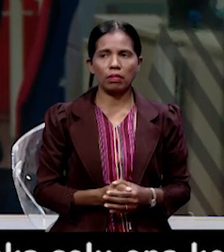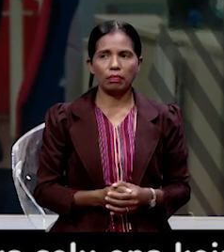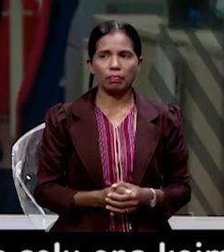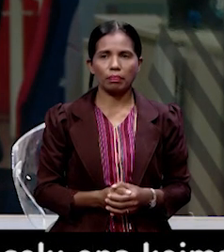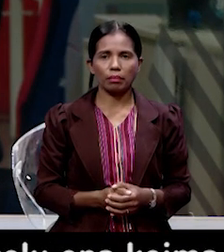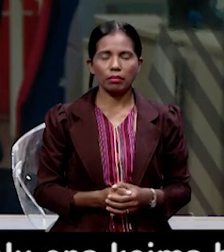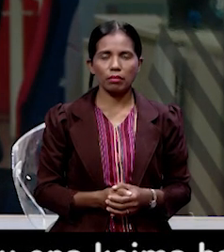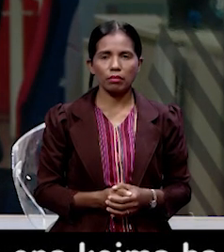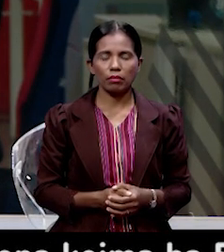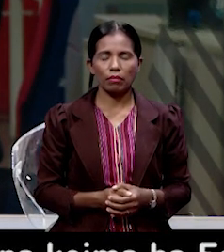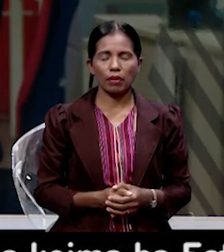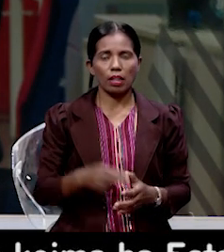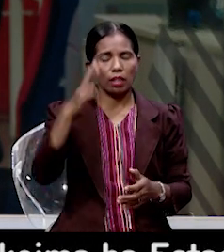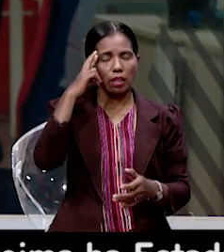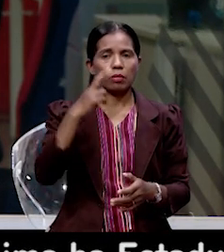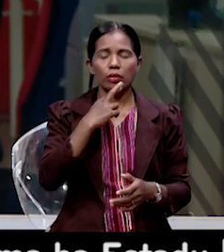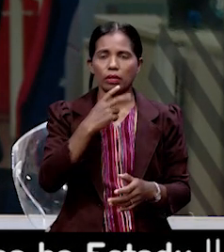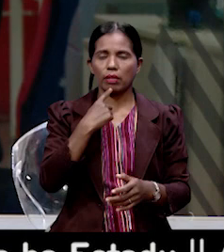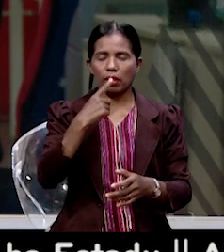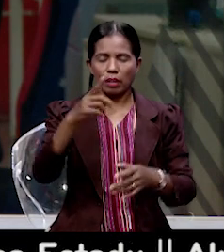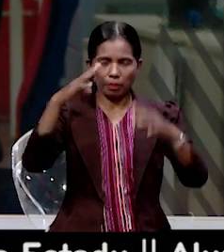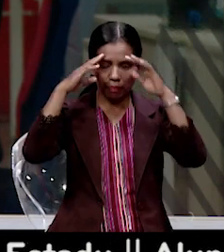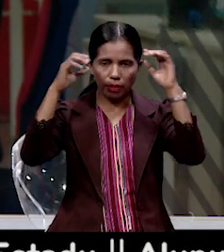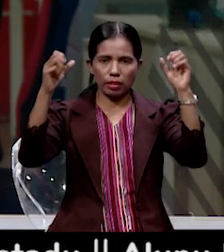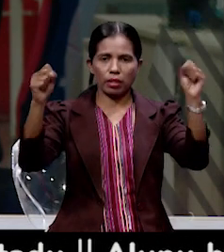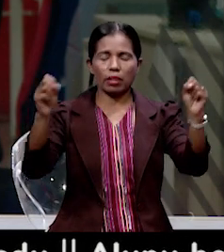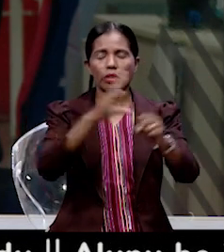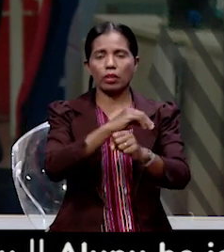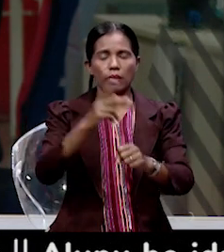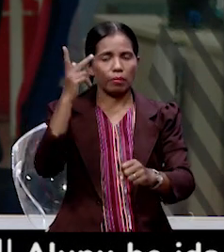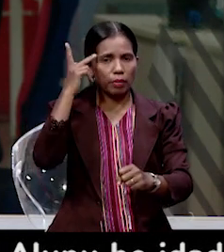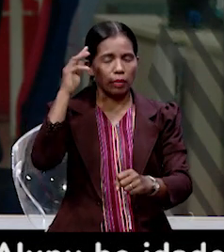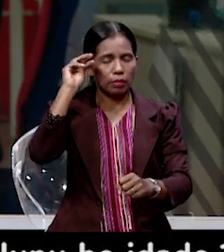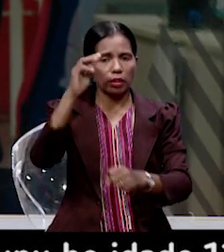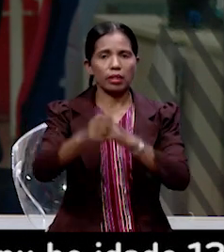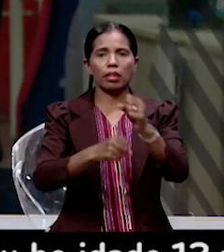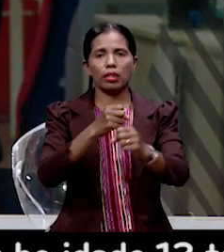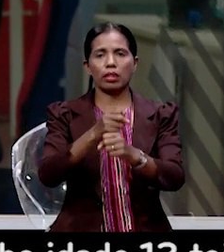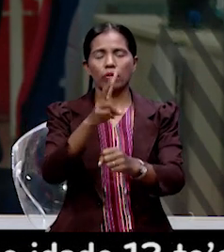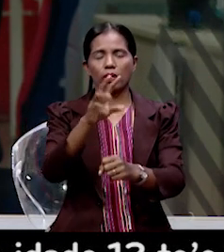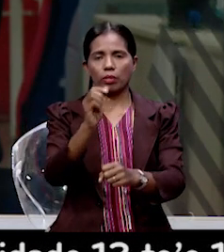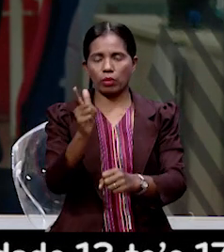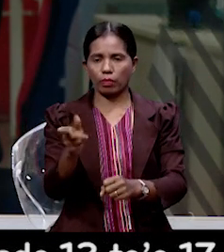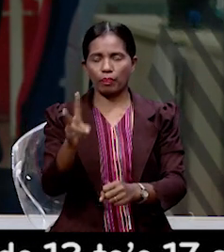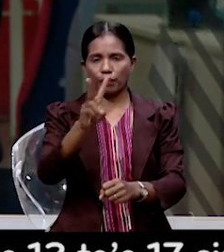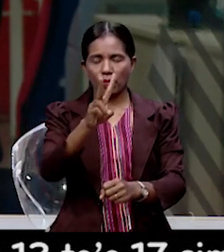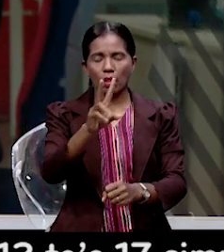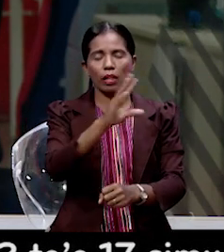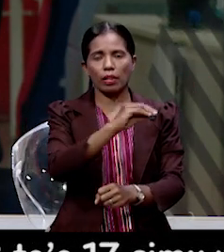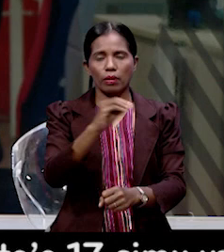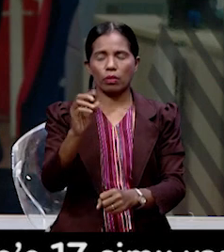Ex-presidente da República, José Ramos Horta, tem presidente no primeiro-ministro Tinangrihunrua Ronulurecingrua, no